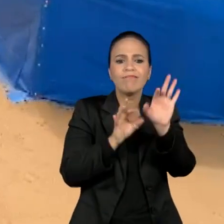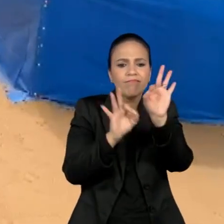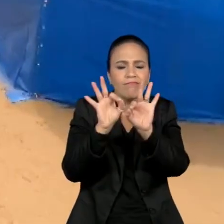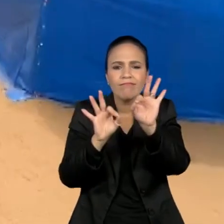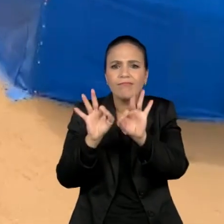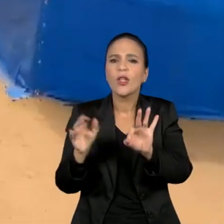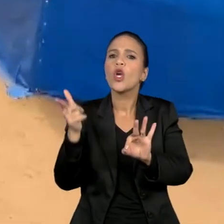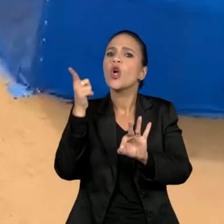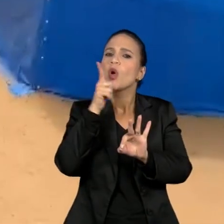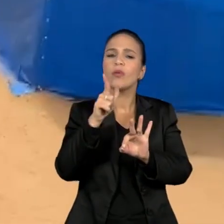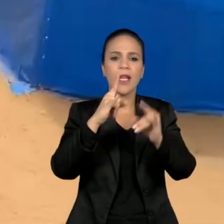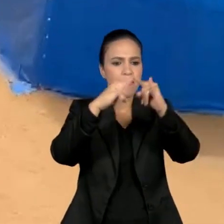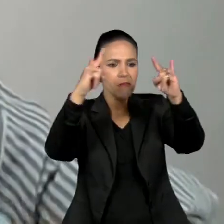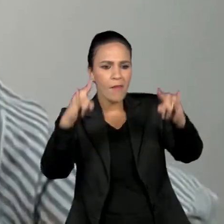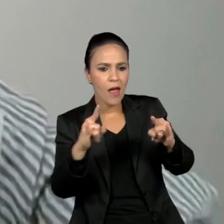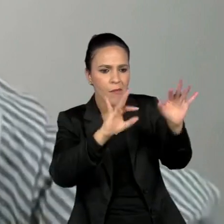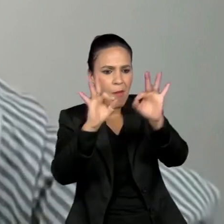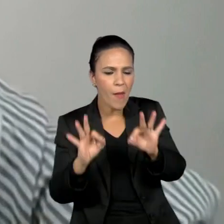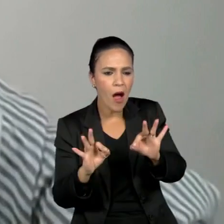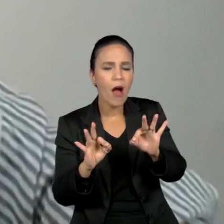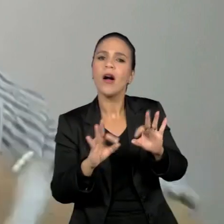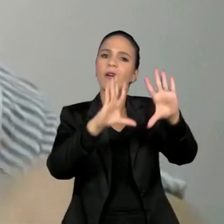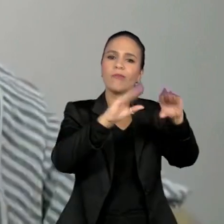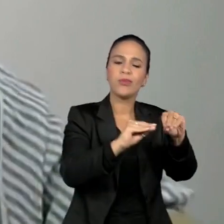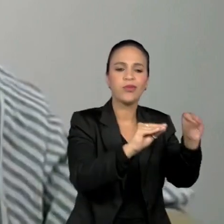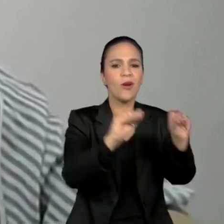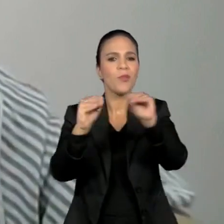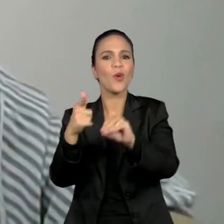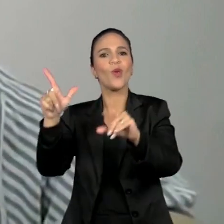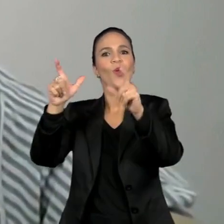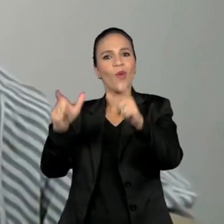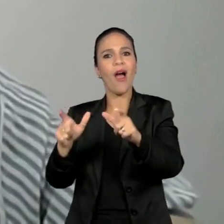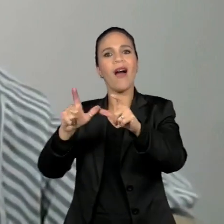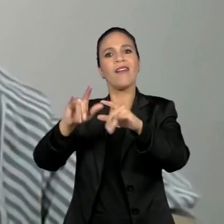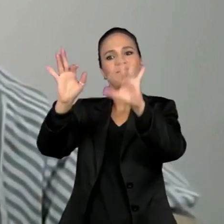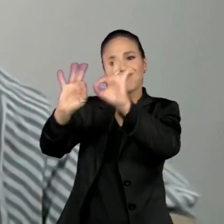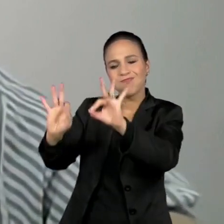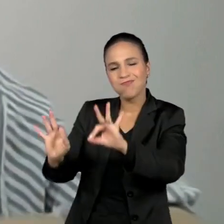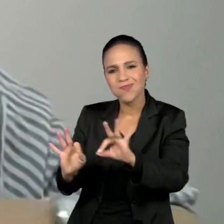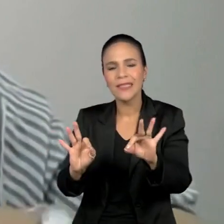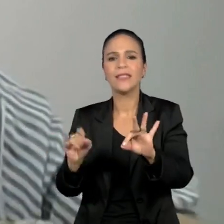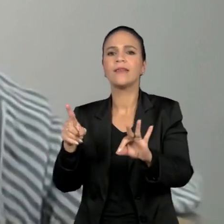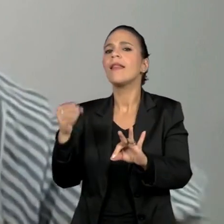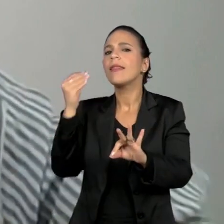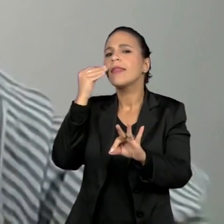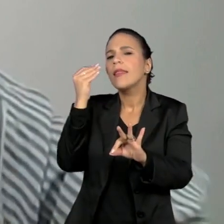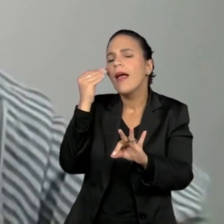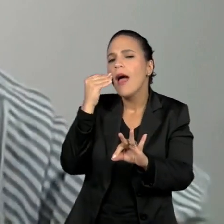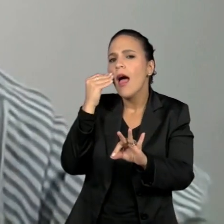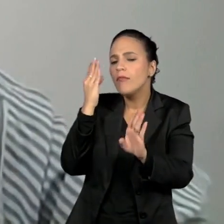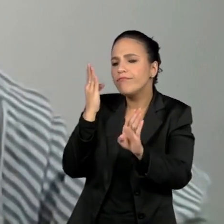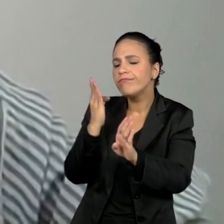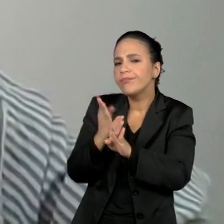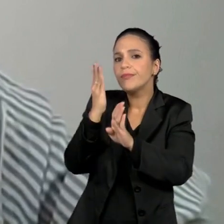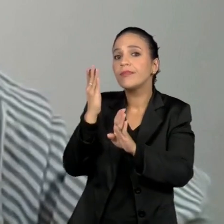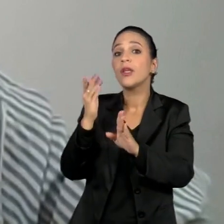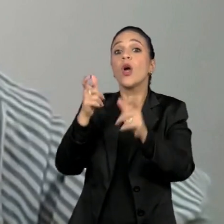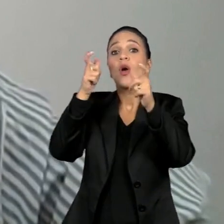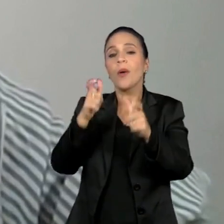difíceis, por conta justamente ou de fronteiras fechadas, ou de presença